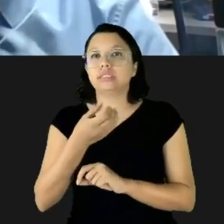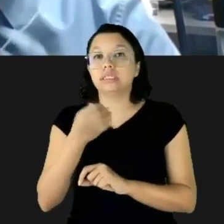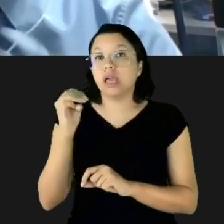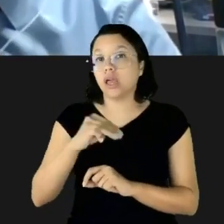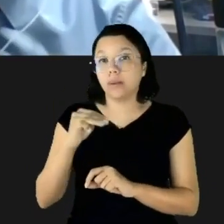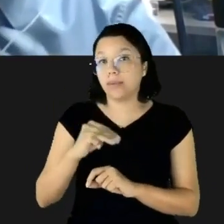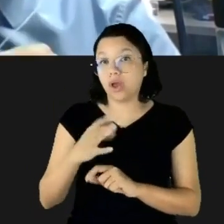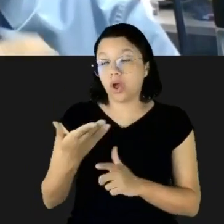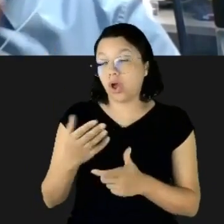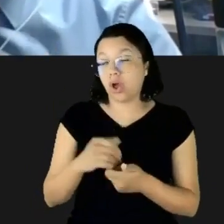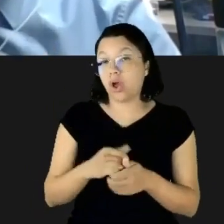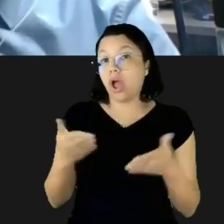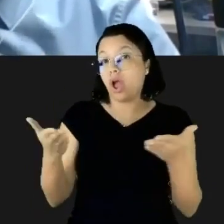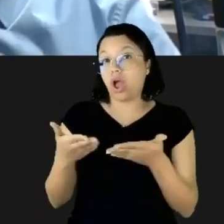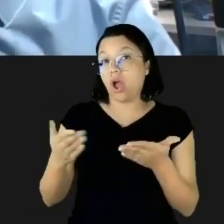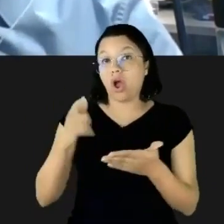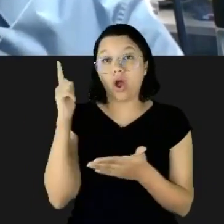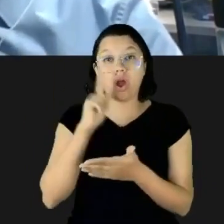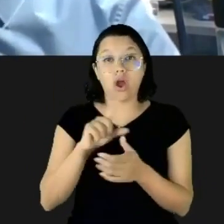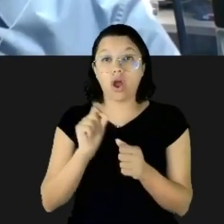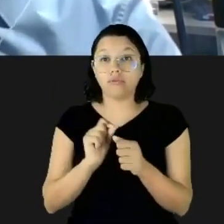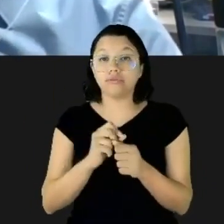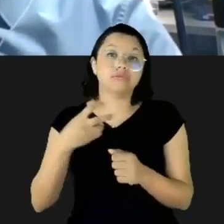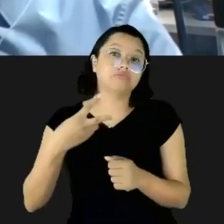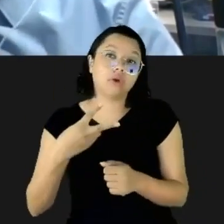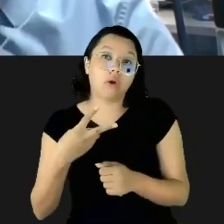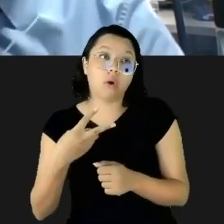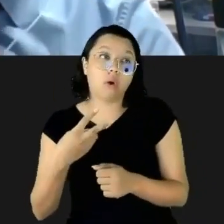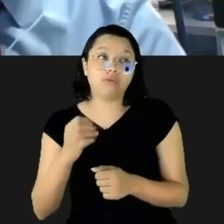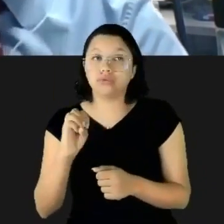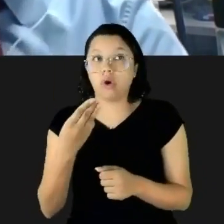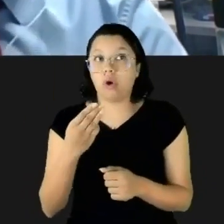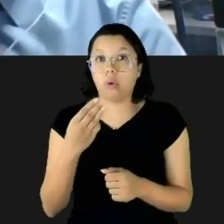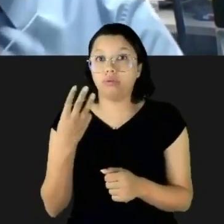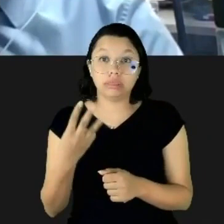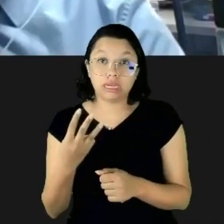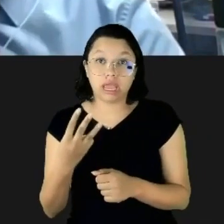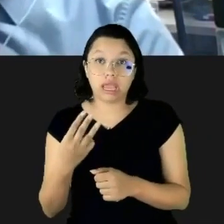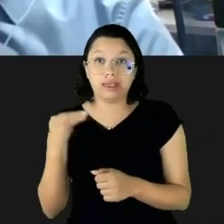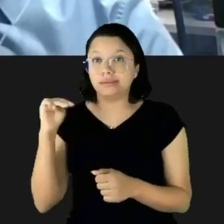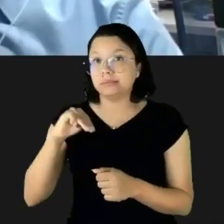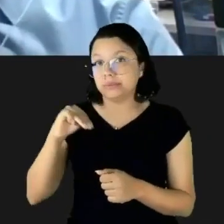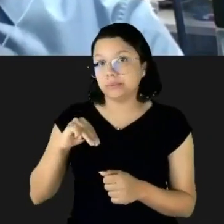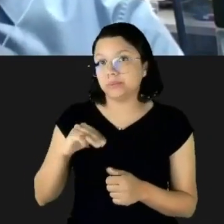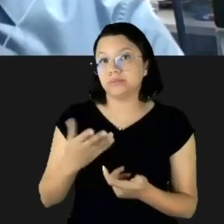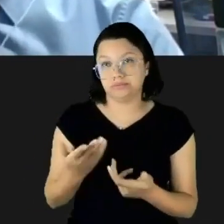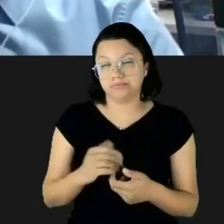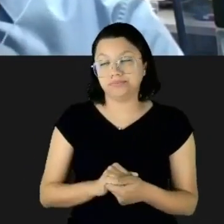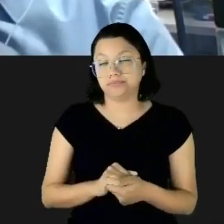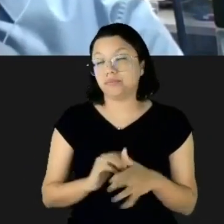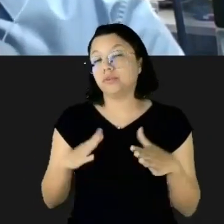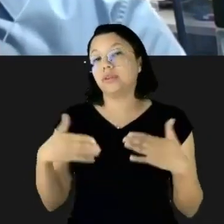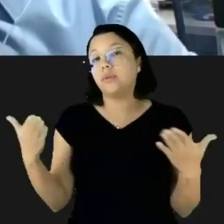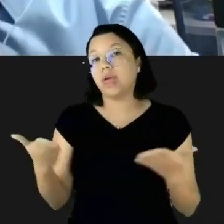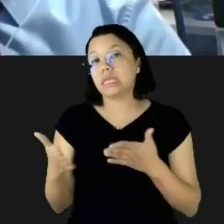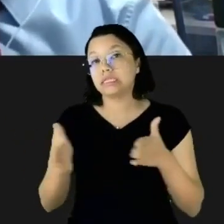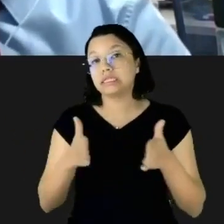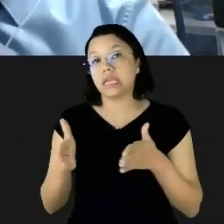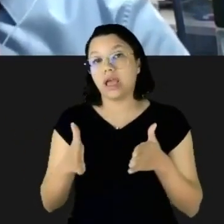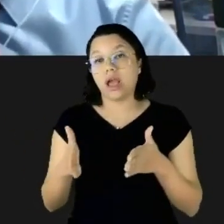você acaba fazendo a minuta em 2, 3 minutos, então esse tempo melhorado